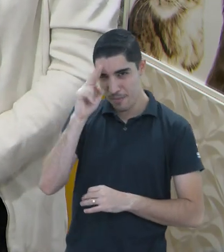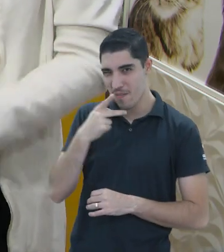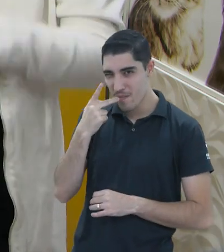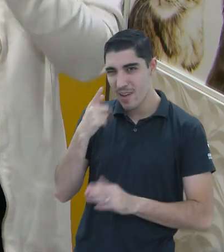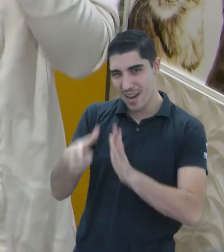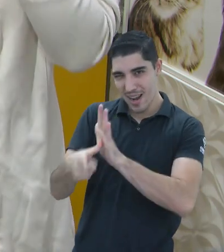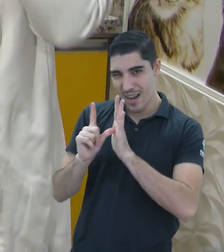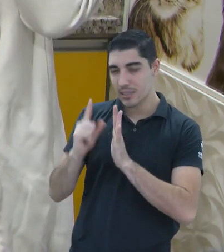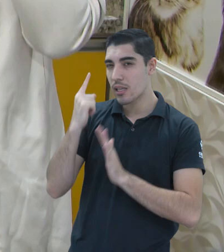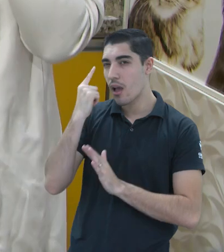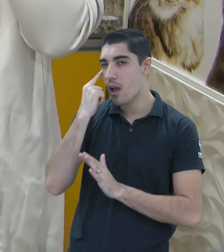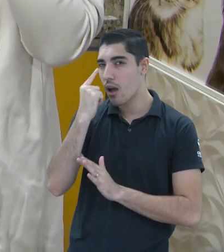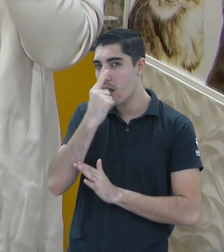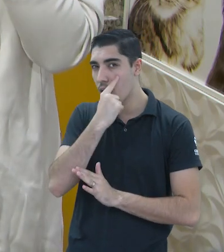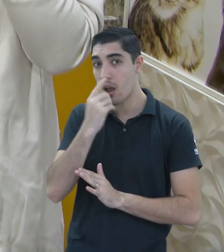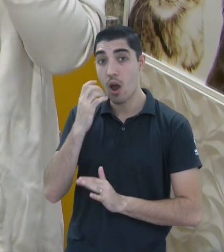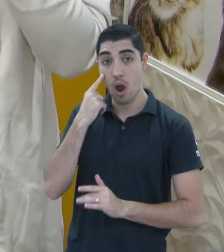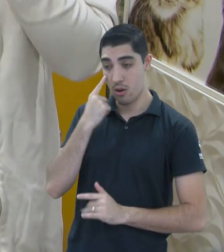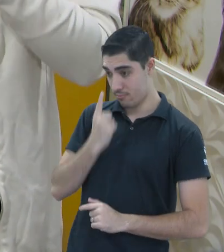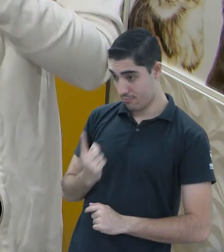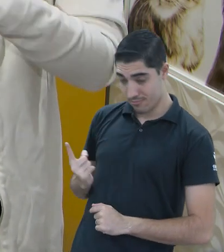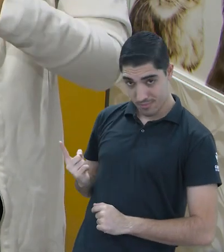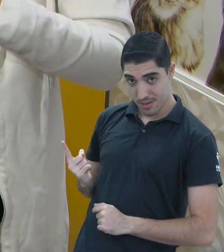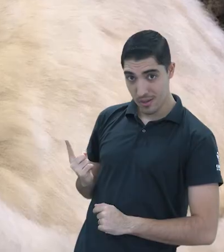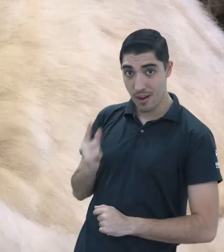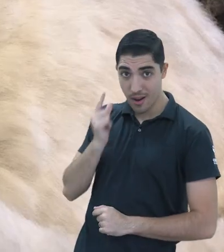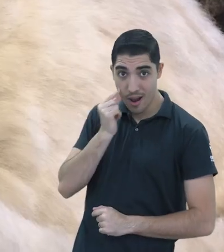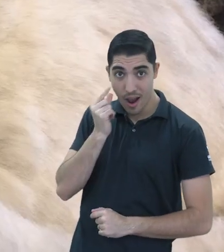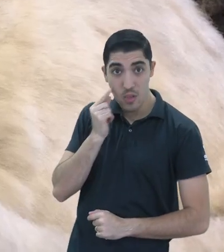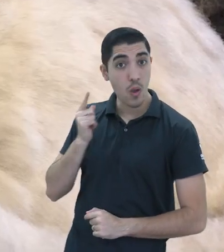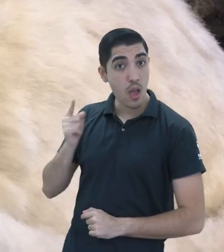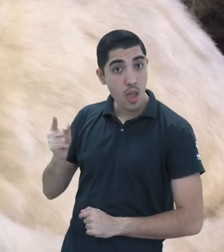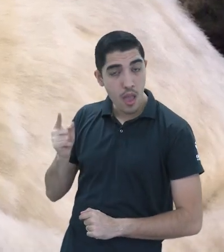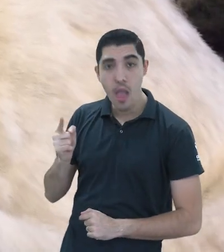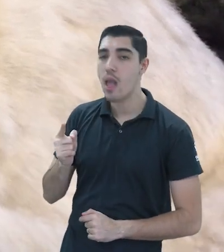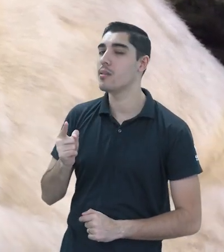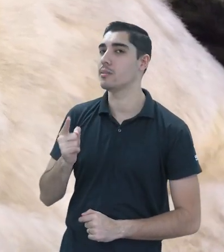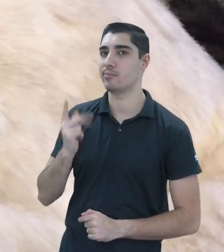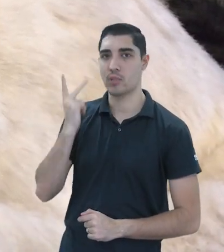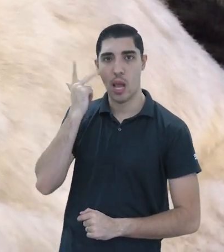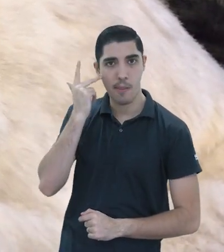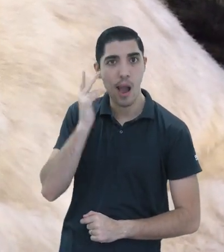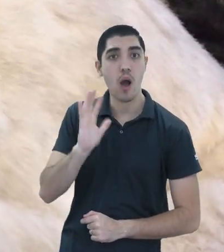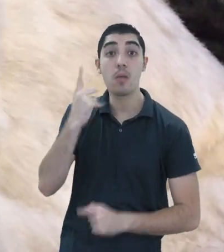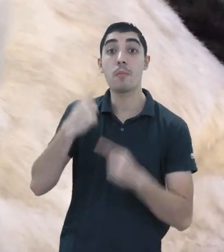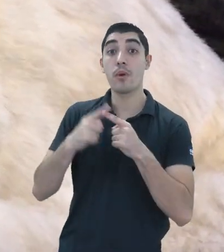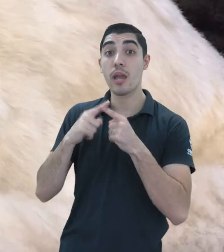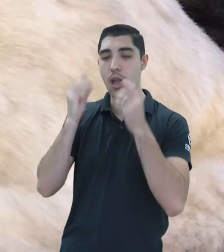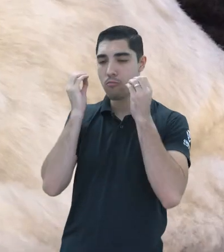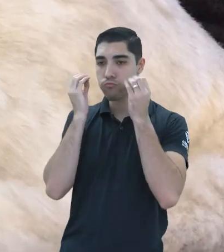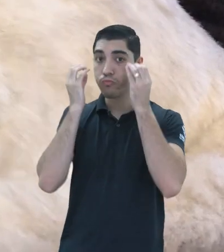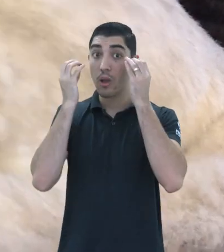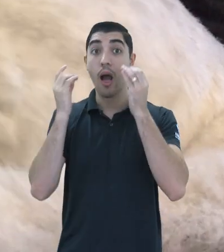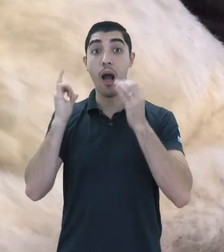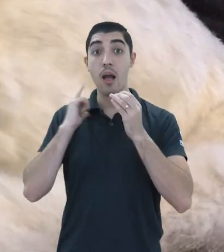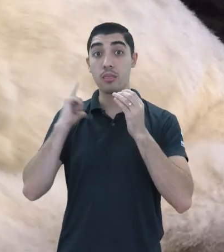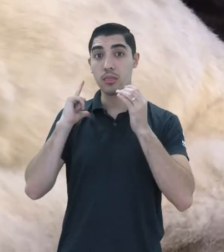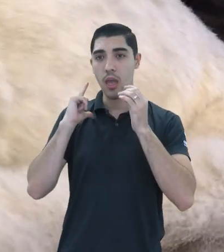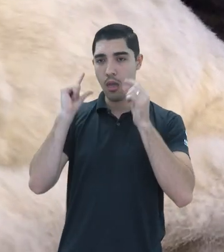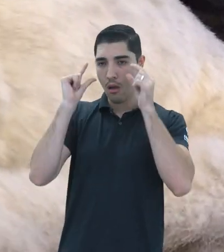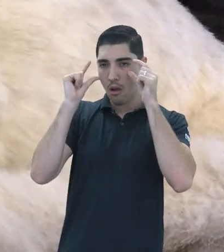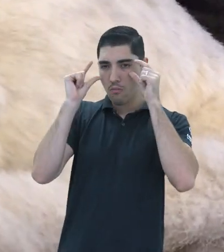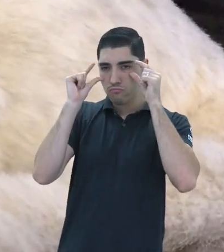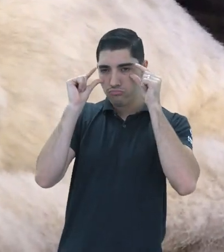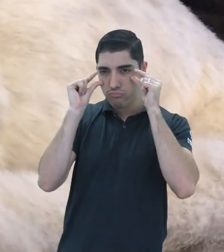Muita atenção. Lembra da lágrima ácida que a gente estava falando? Em persas e exóticos é extremamente comum, porque são achatadinhos,